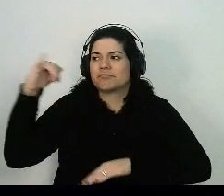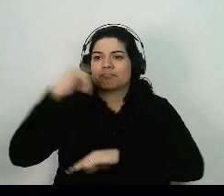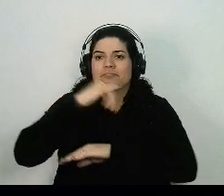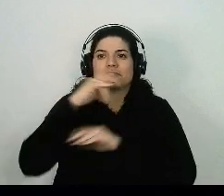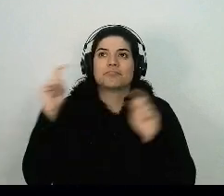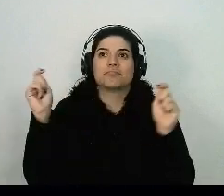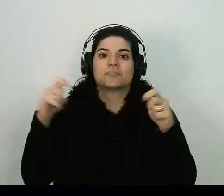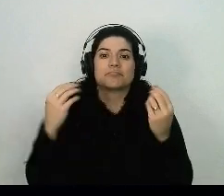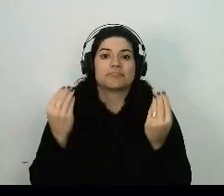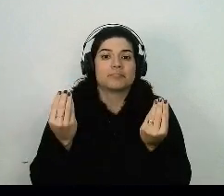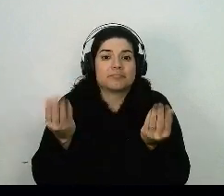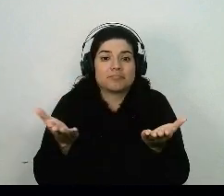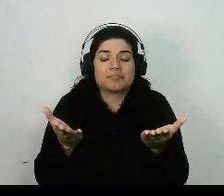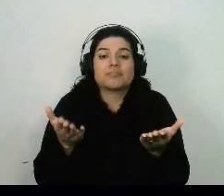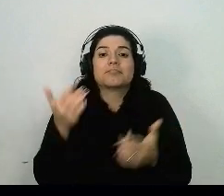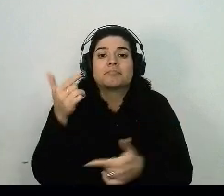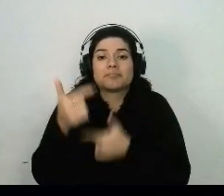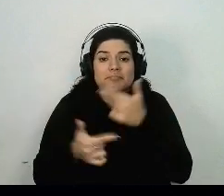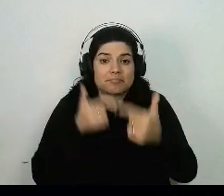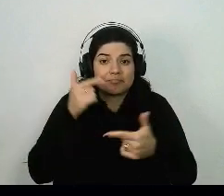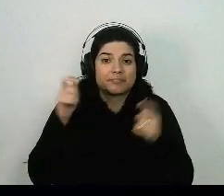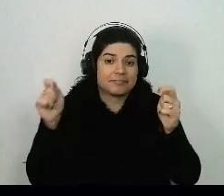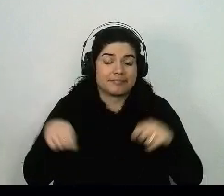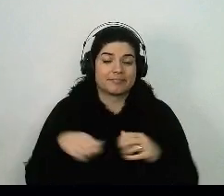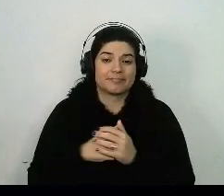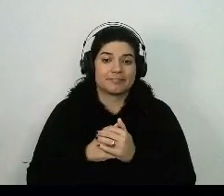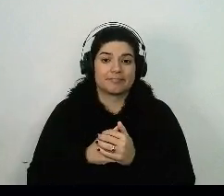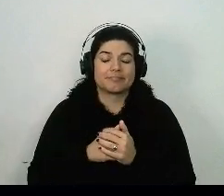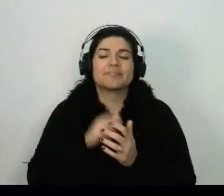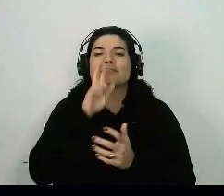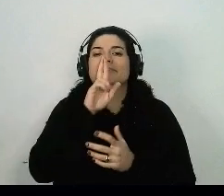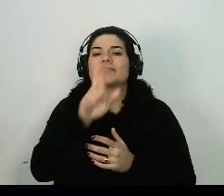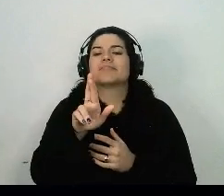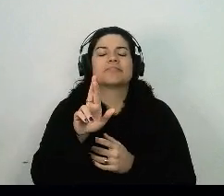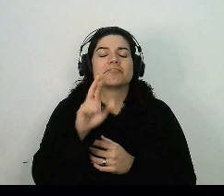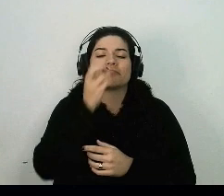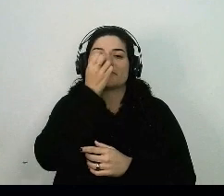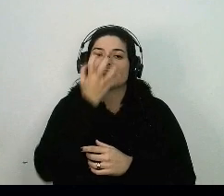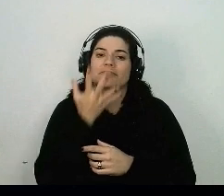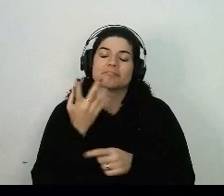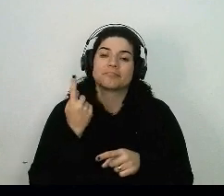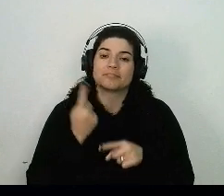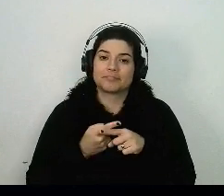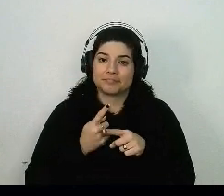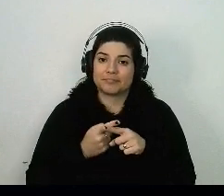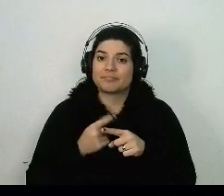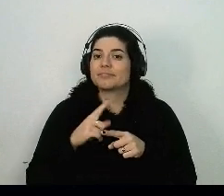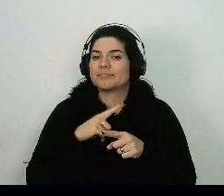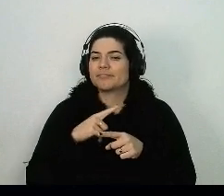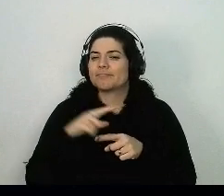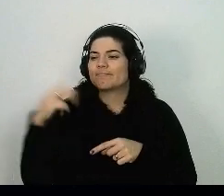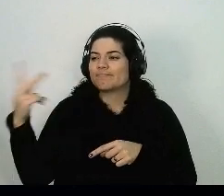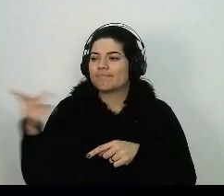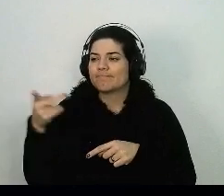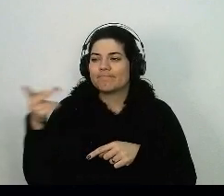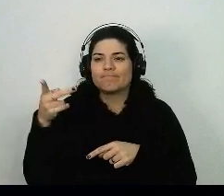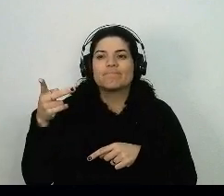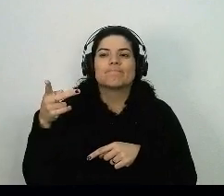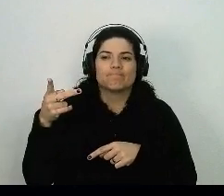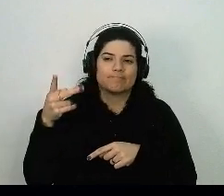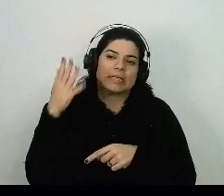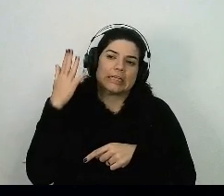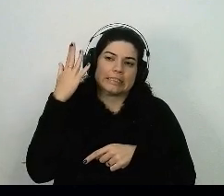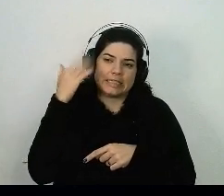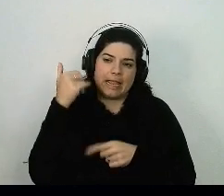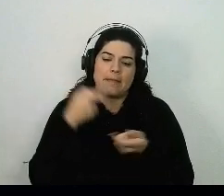para prestar um serviço. Então, os resultados tendem a ser muito bom, porque a gente está pegando a expertise de dois grandes players. Né?